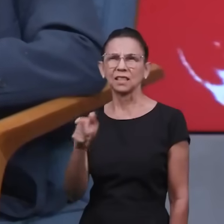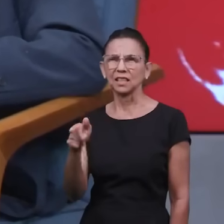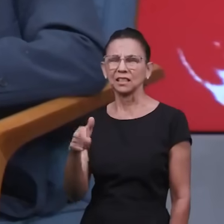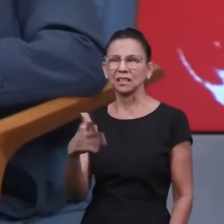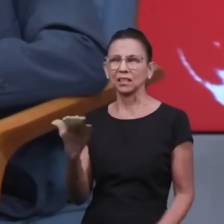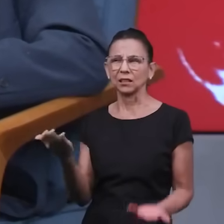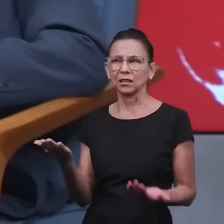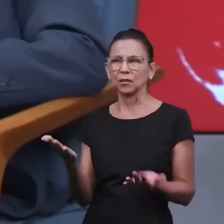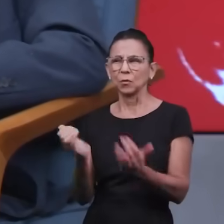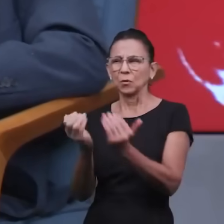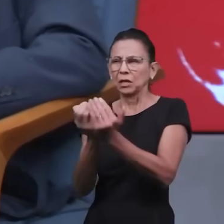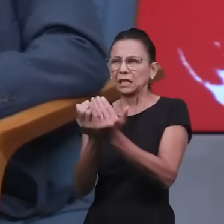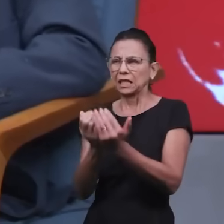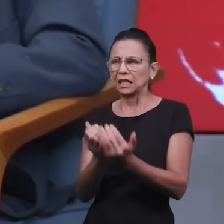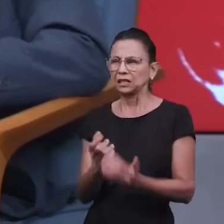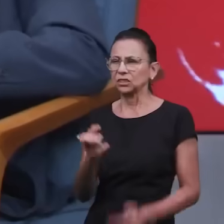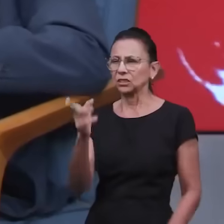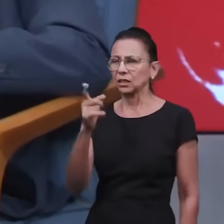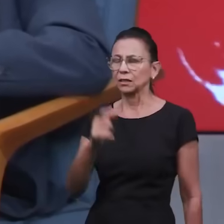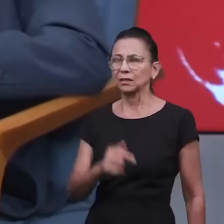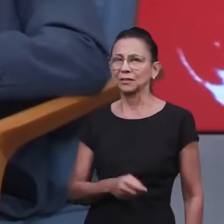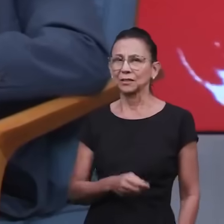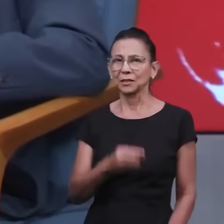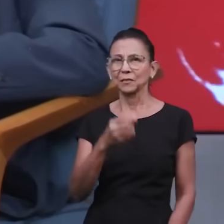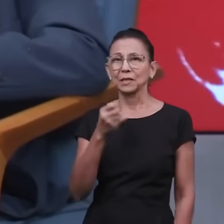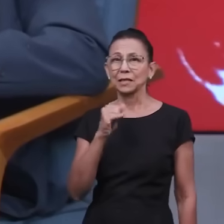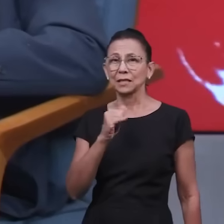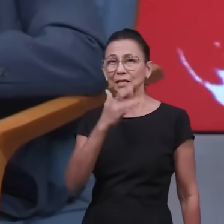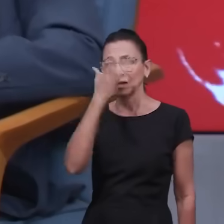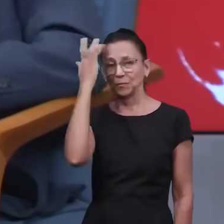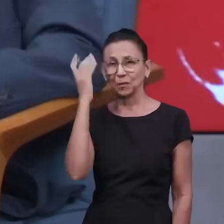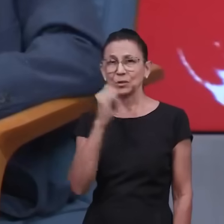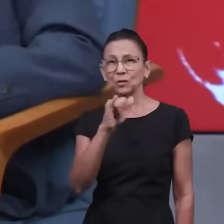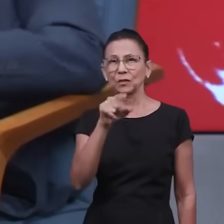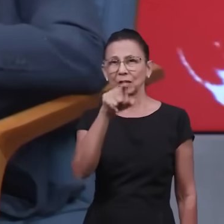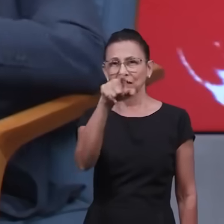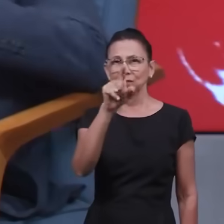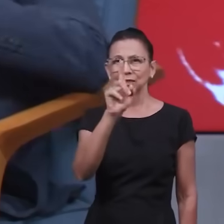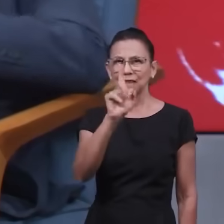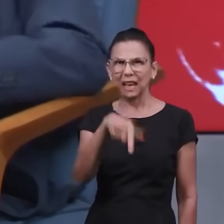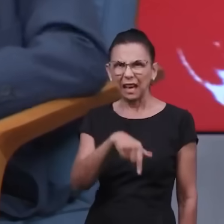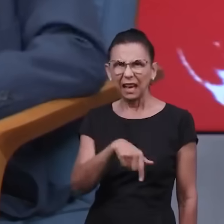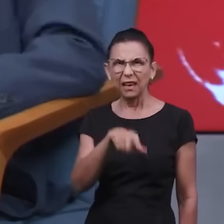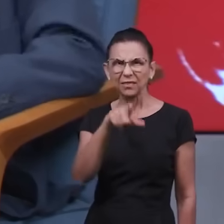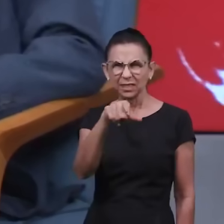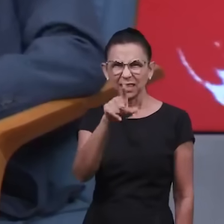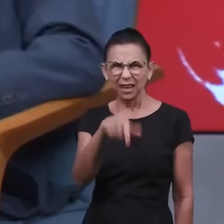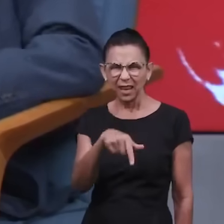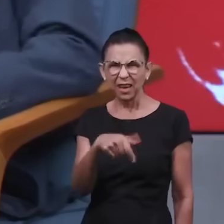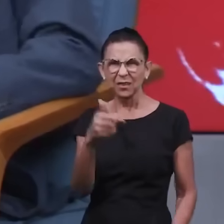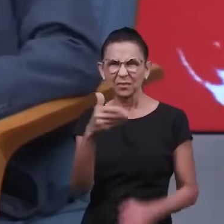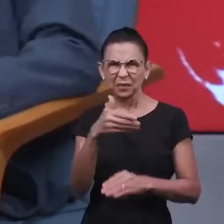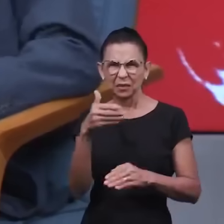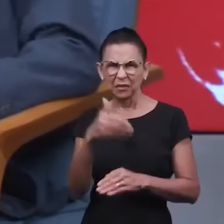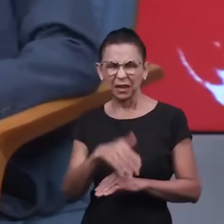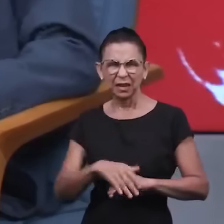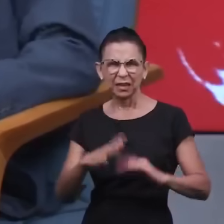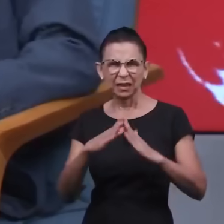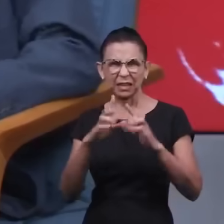do cristianismo naquela época de seita. Então, se alguém chamar você de seita, fica tranquilo, porque lá no início também foi assim.